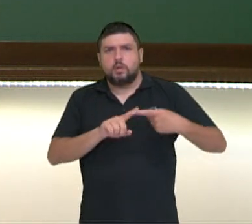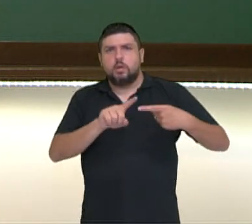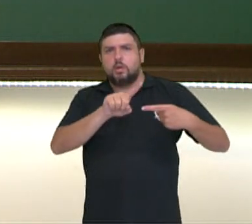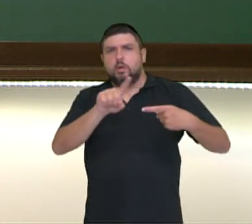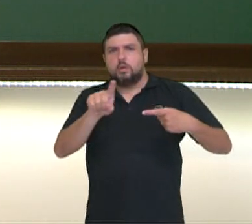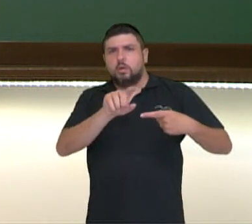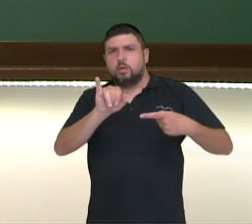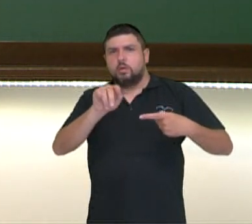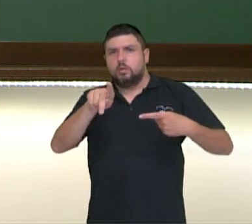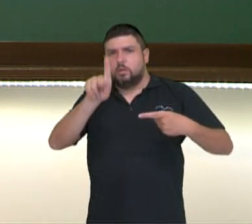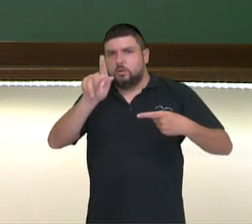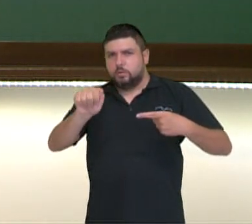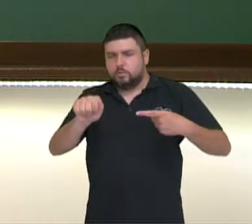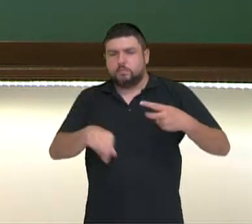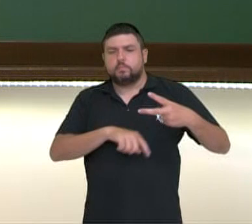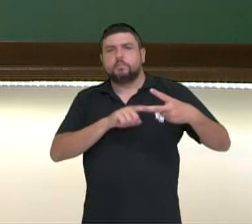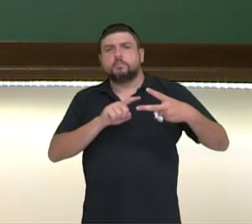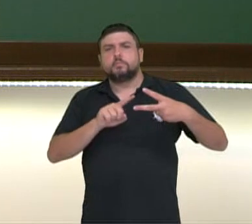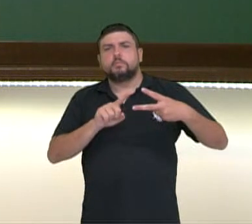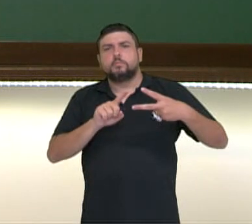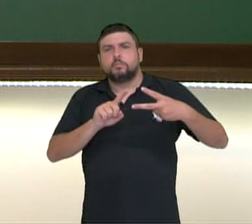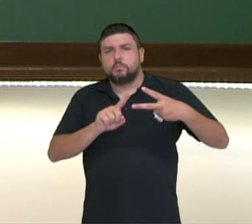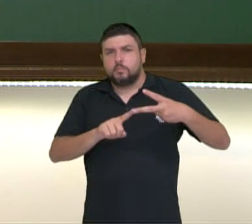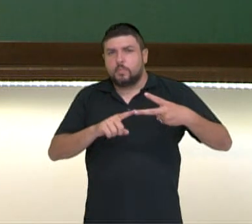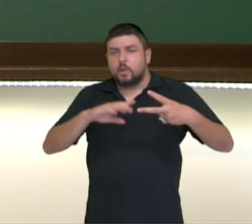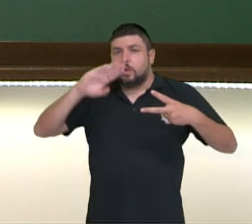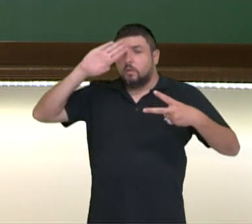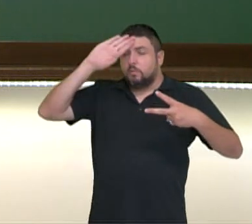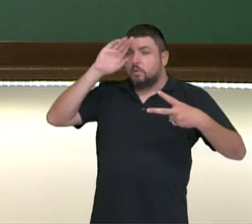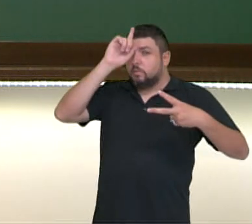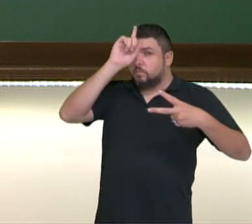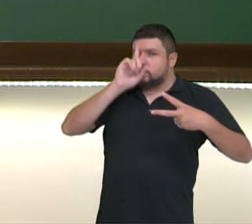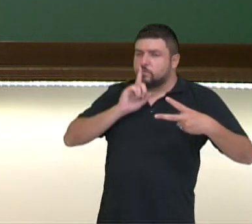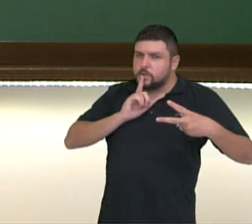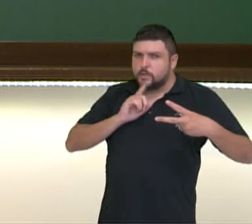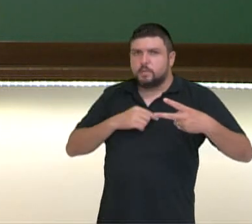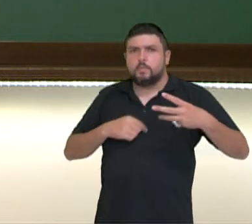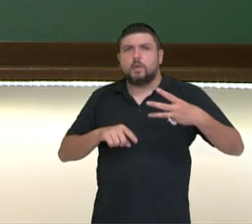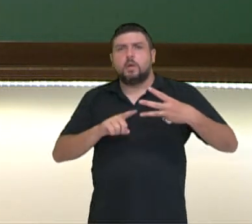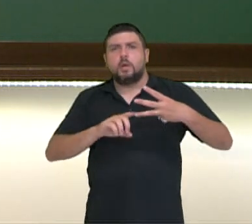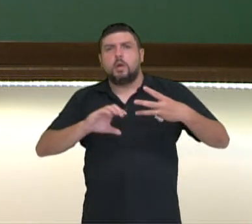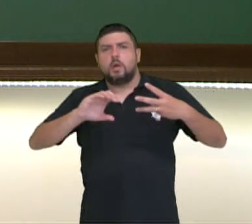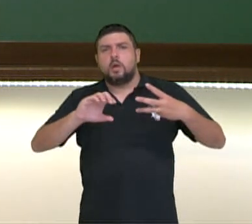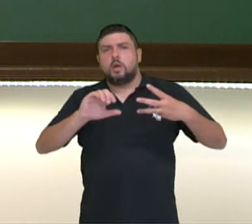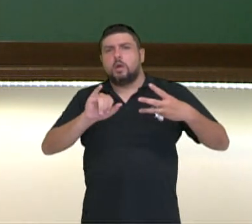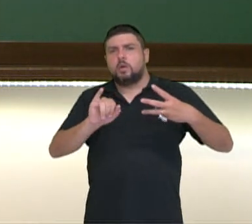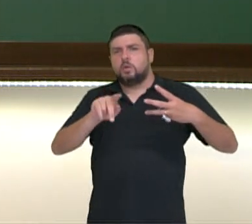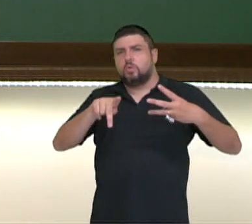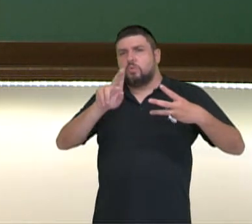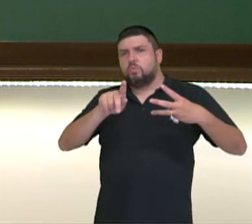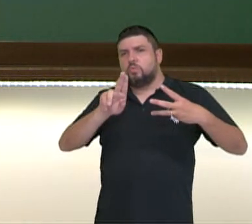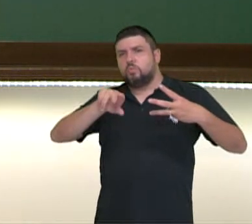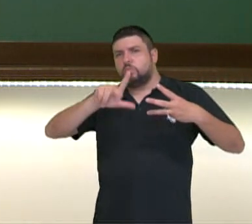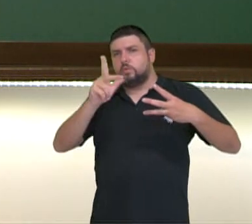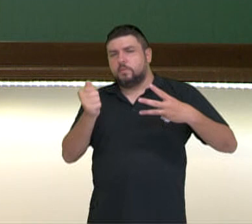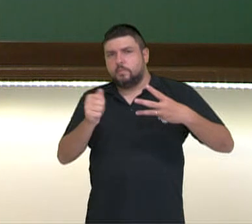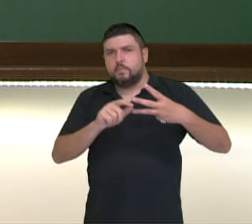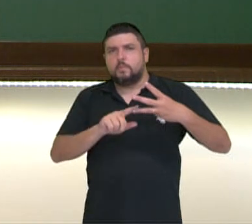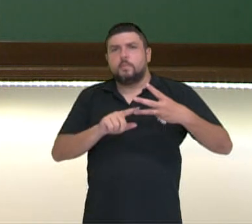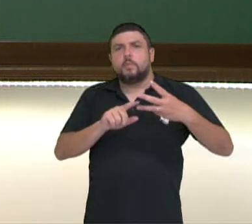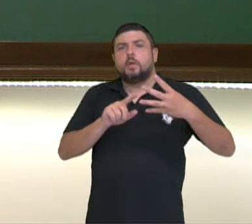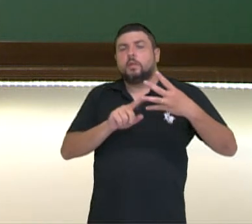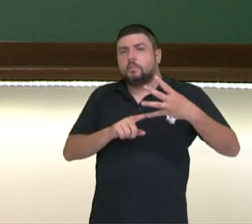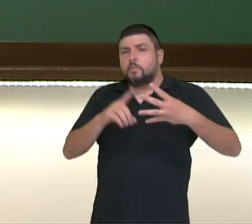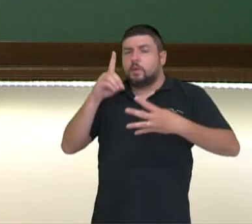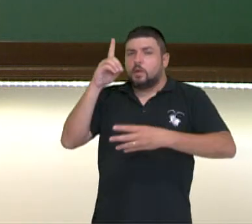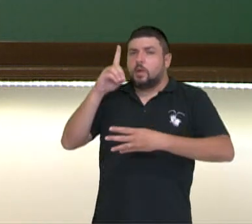vírus, temos também a febre amarela, temos a chikungunya e também o mais famoso, que é a